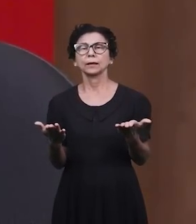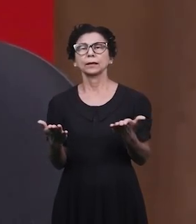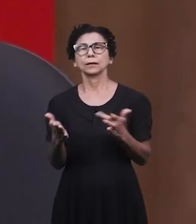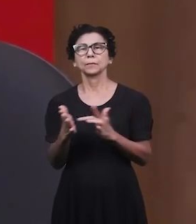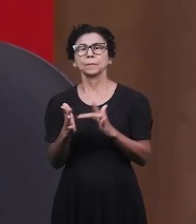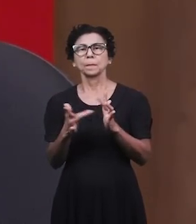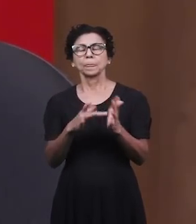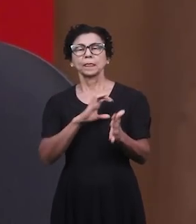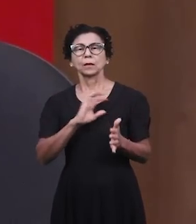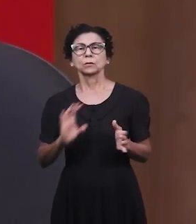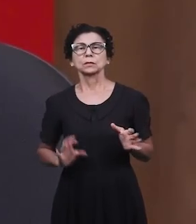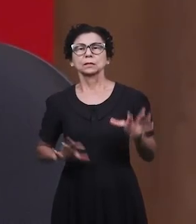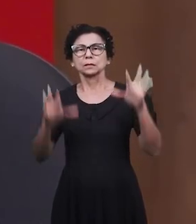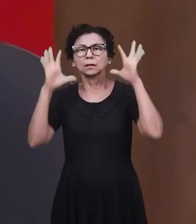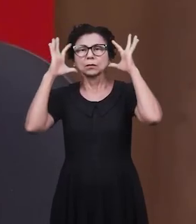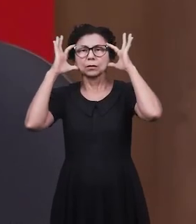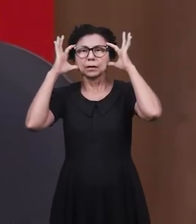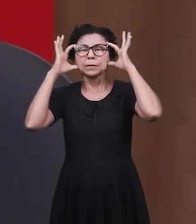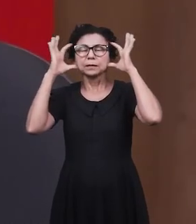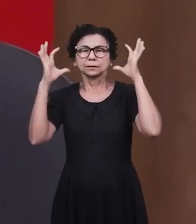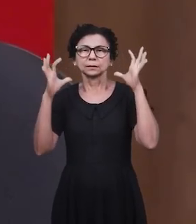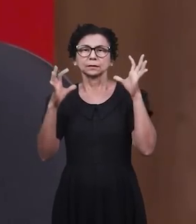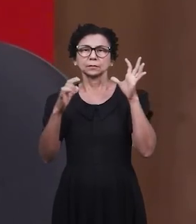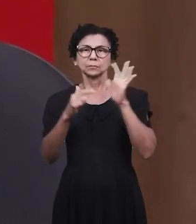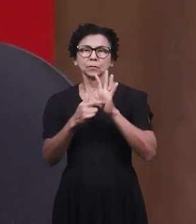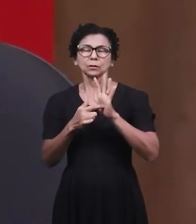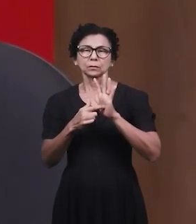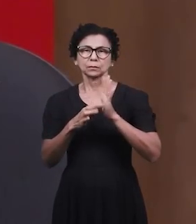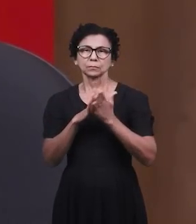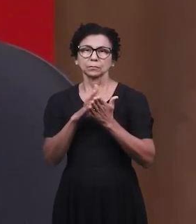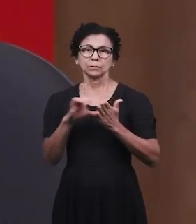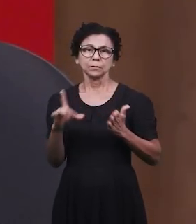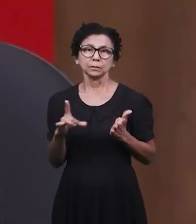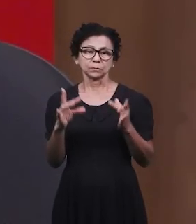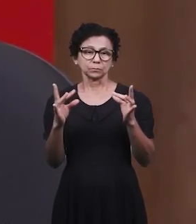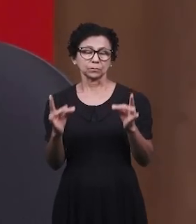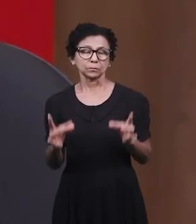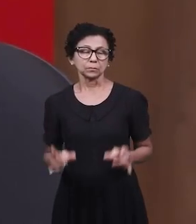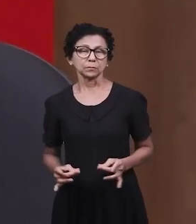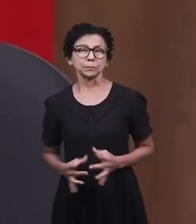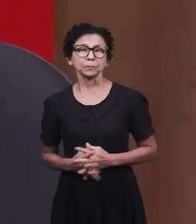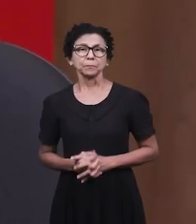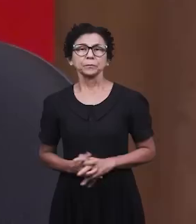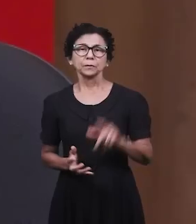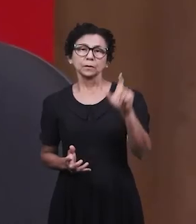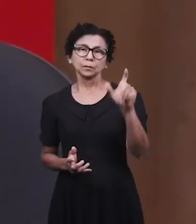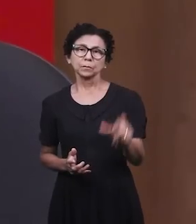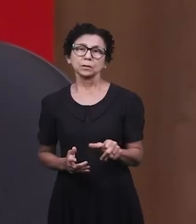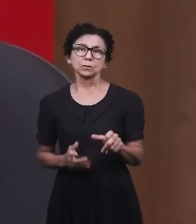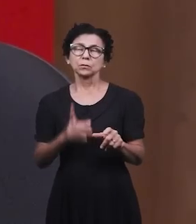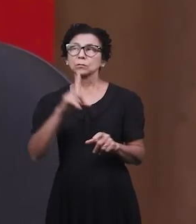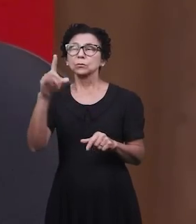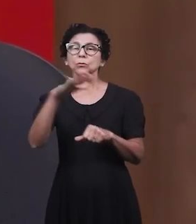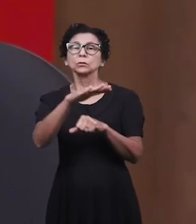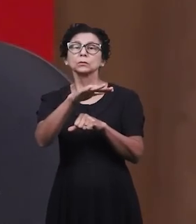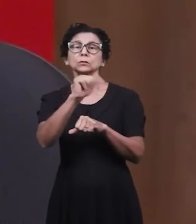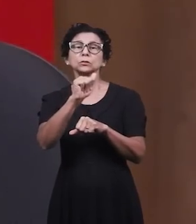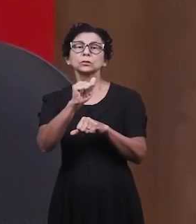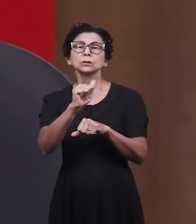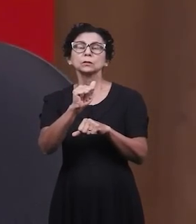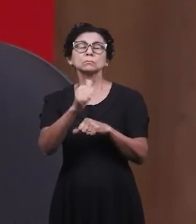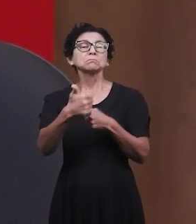detalhes que estão na palavra. Então, ele é escolhido, separado para uma função,